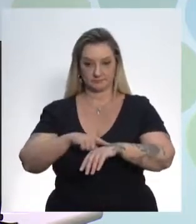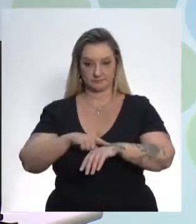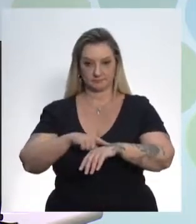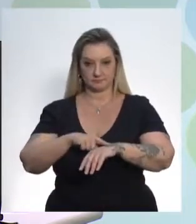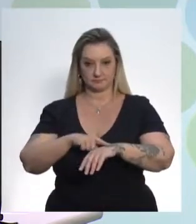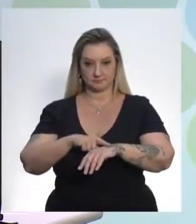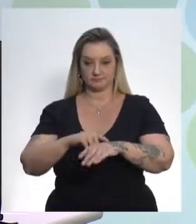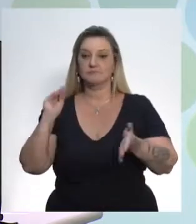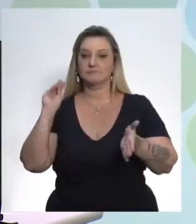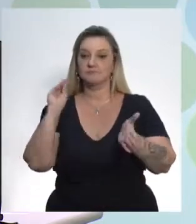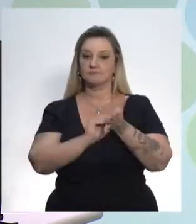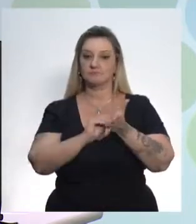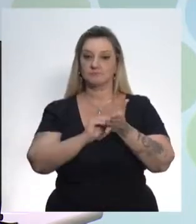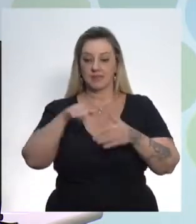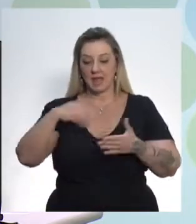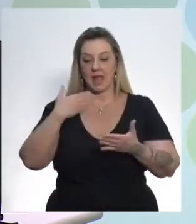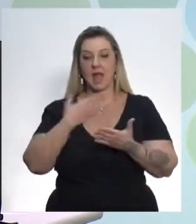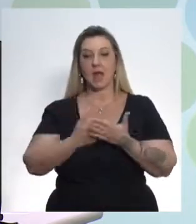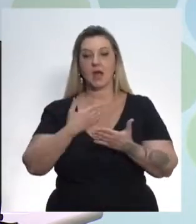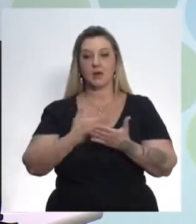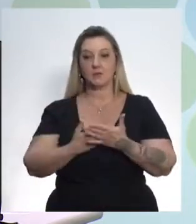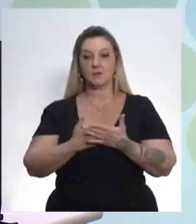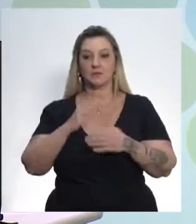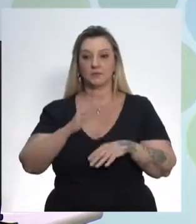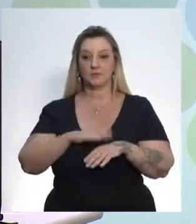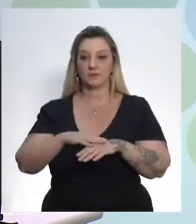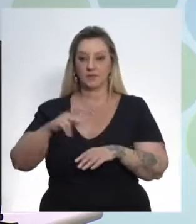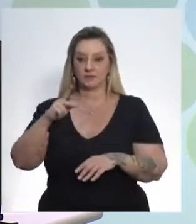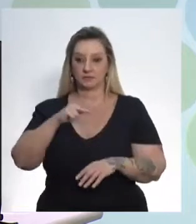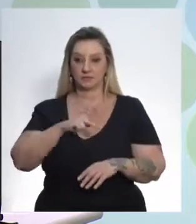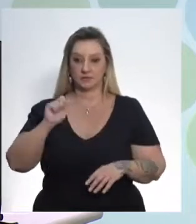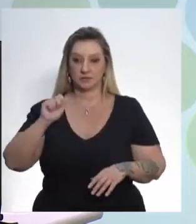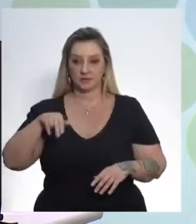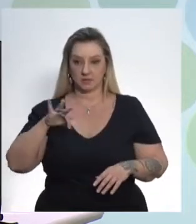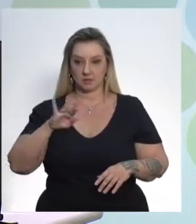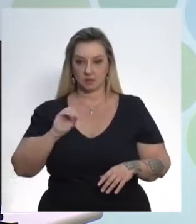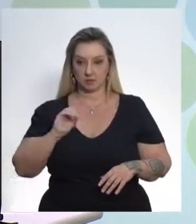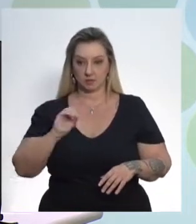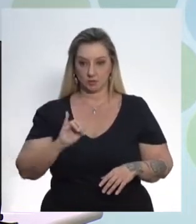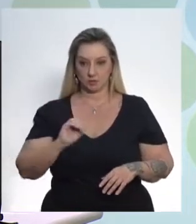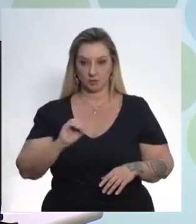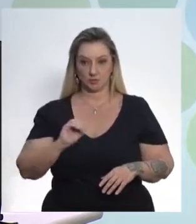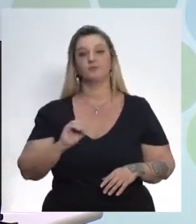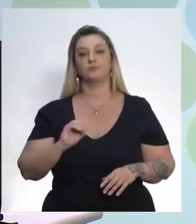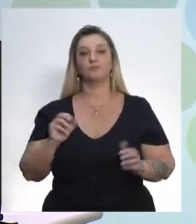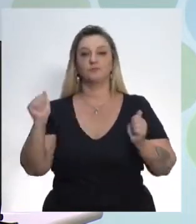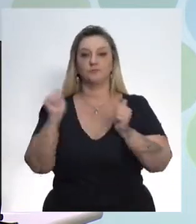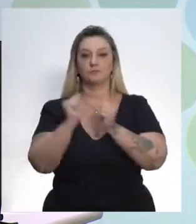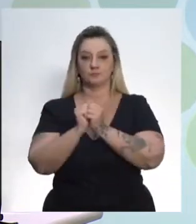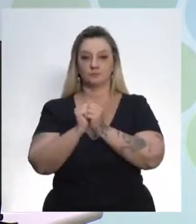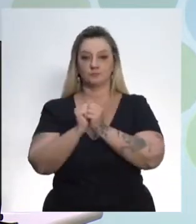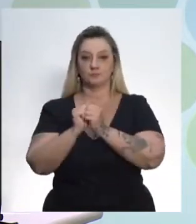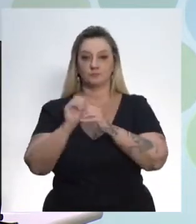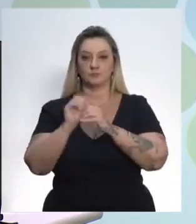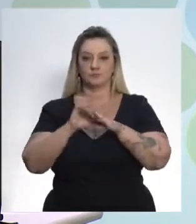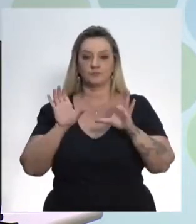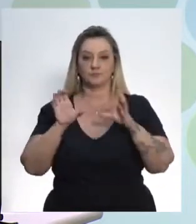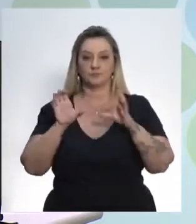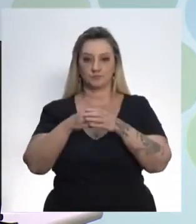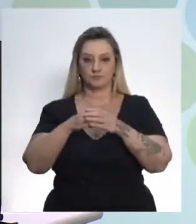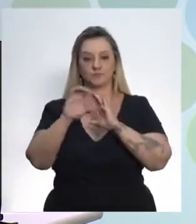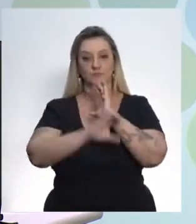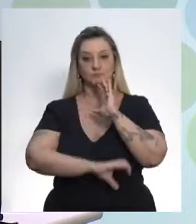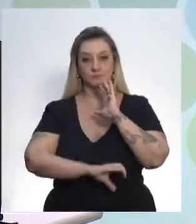aqui registrado que essa aula, né, foi feita aqui pelo professor Antônio, com colaboração da equipe curricular de Geografia